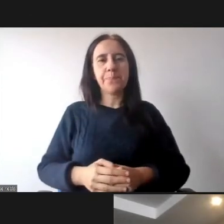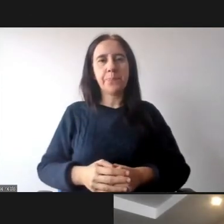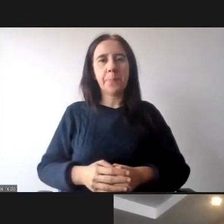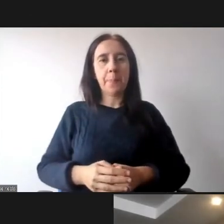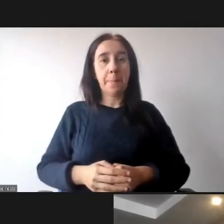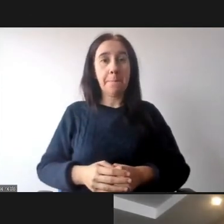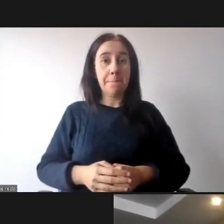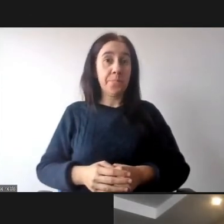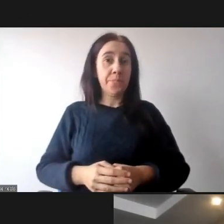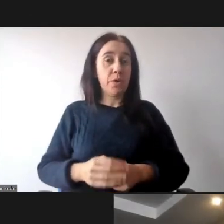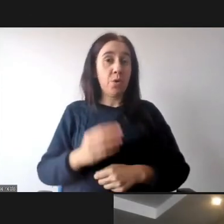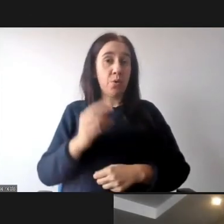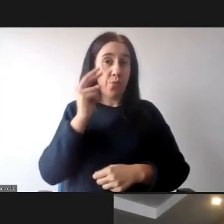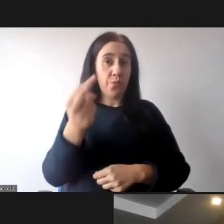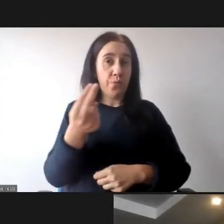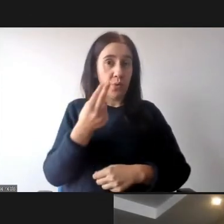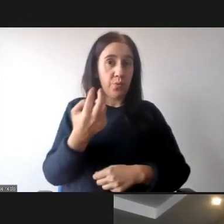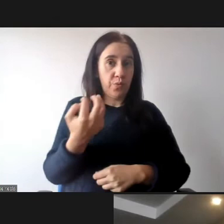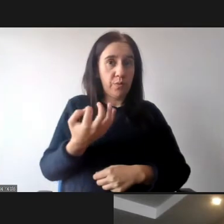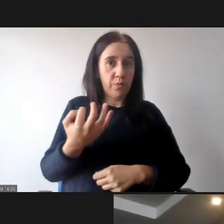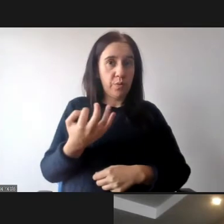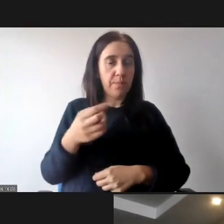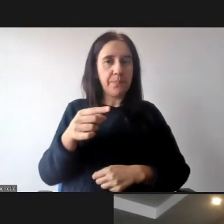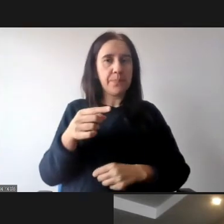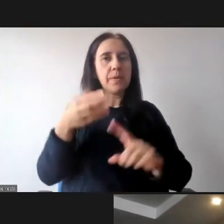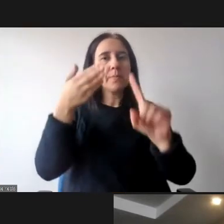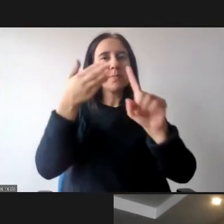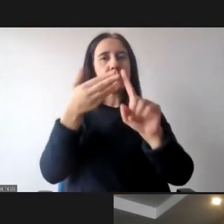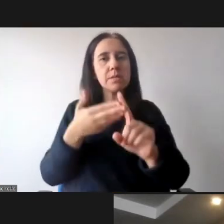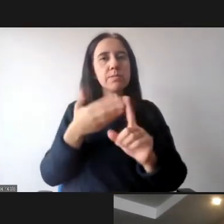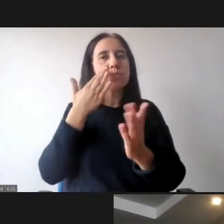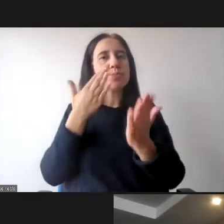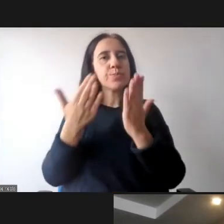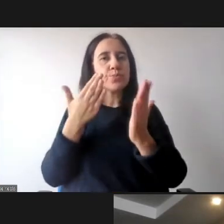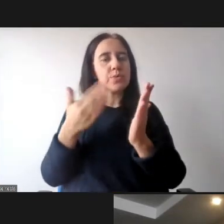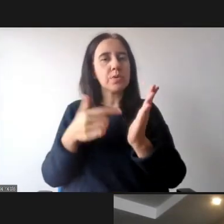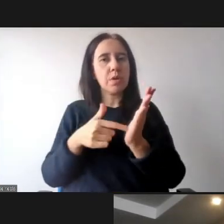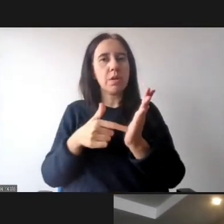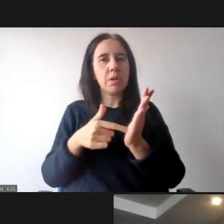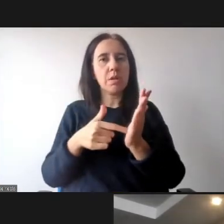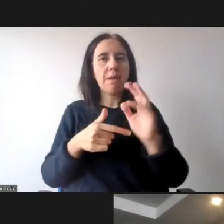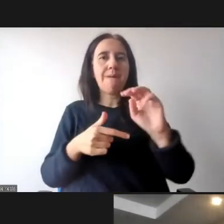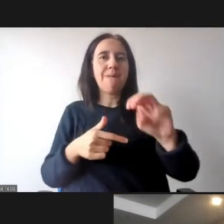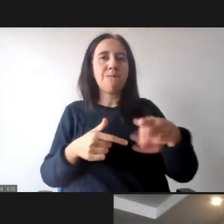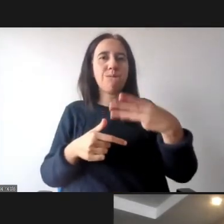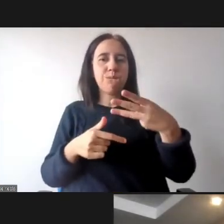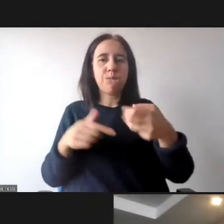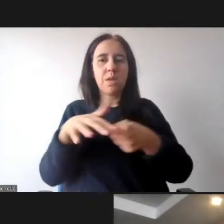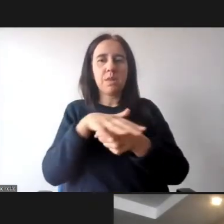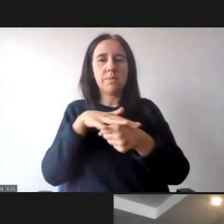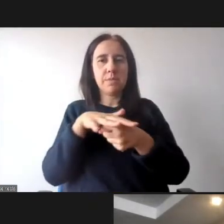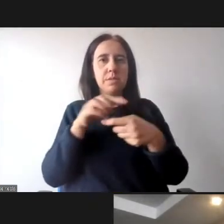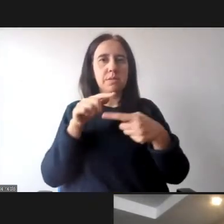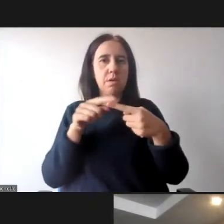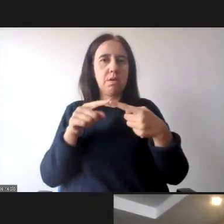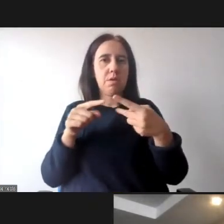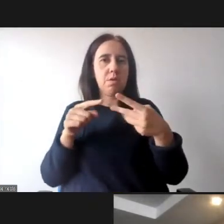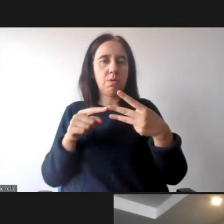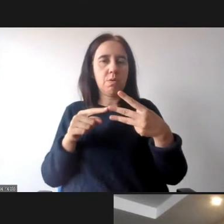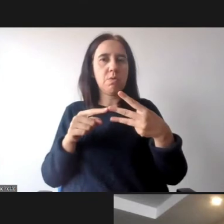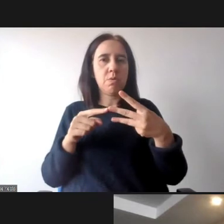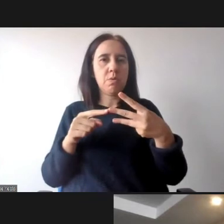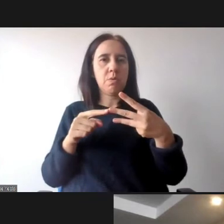Como vimos, este princípio da proporcionalidade nas suas 3 dimensões